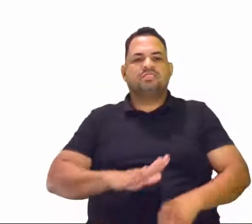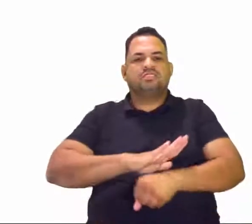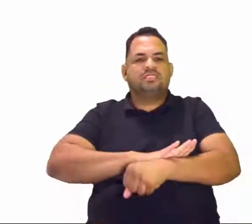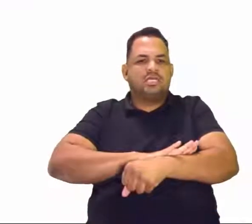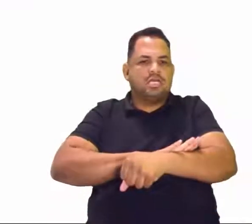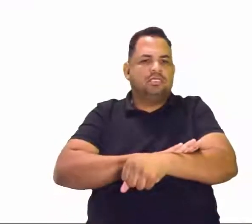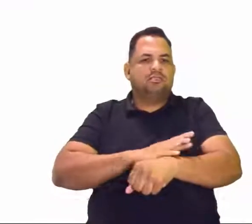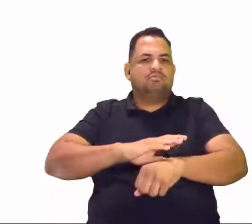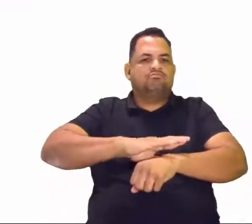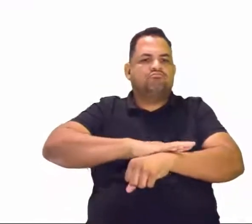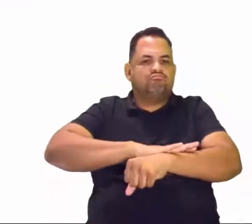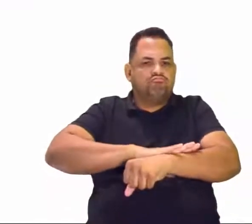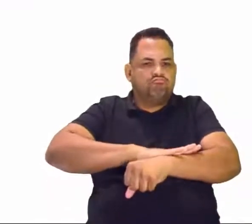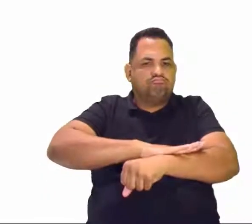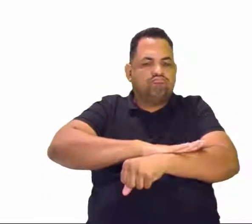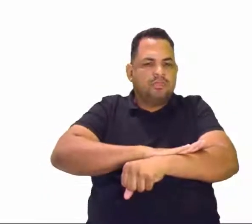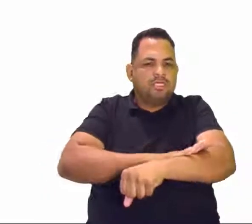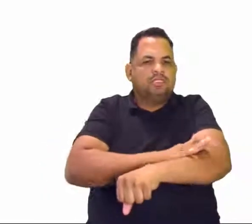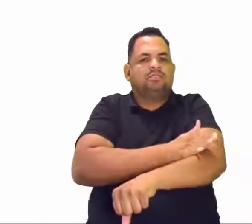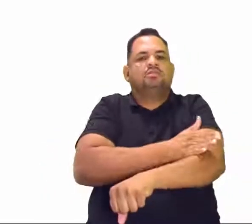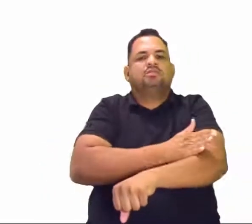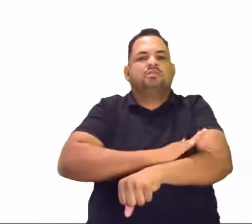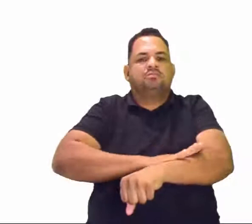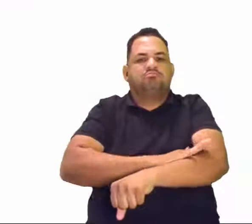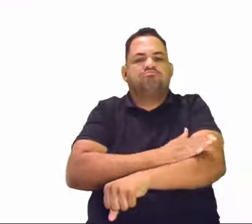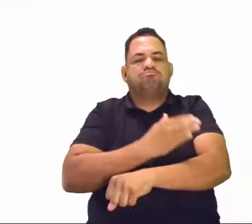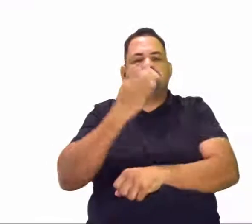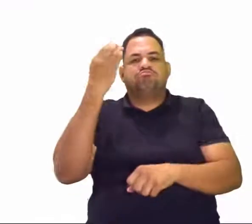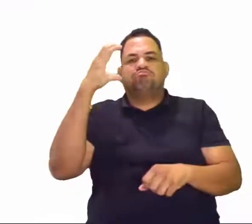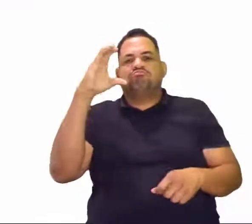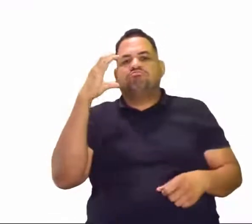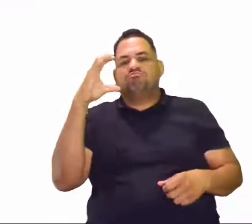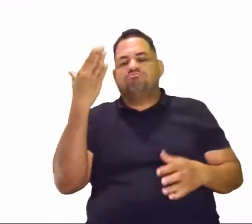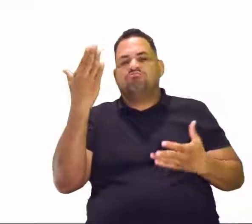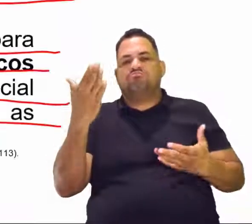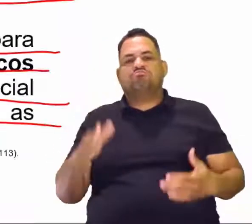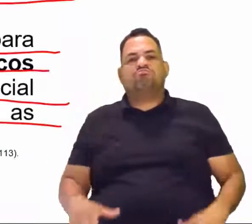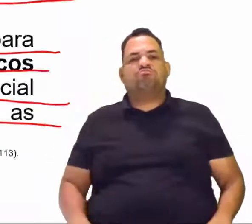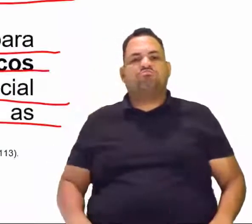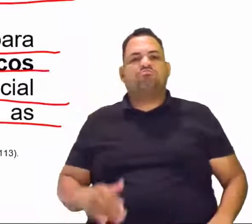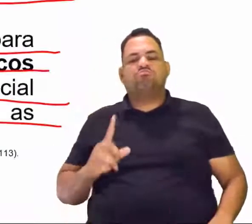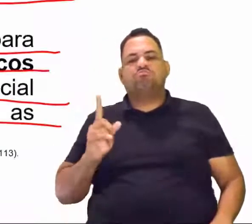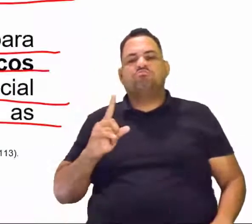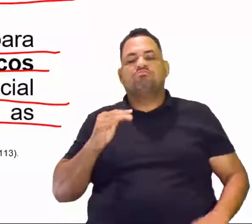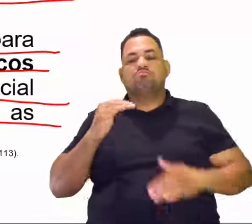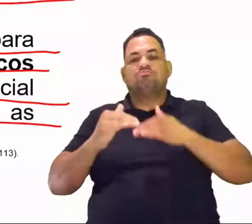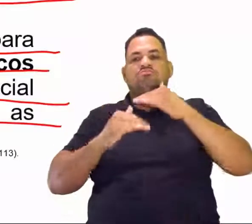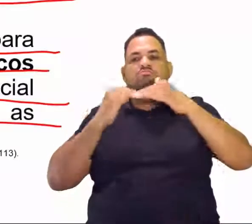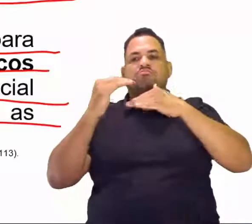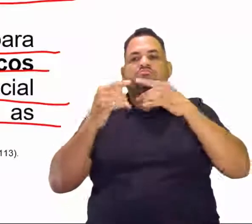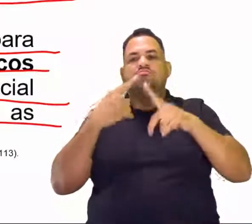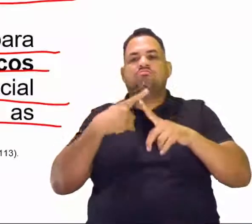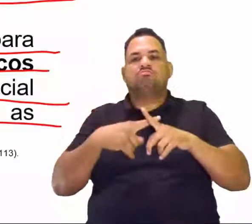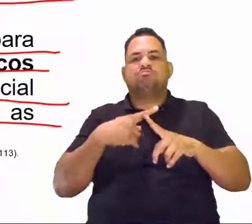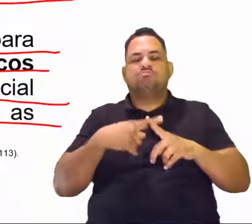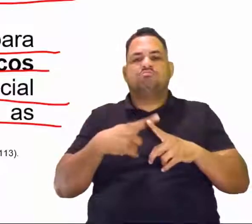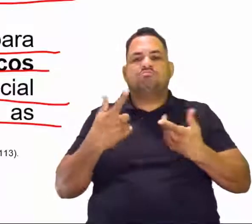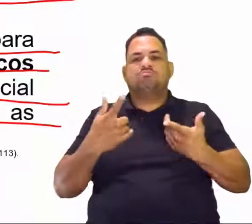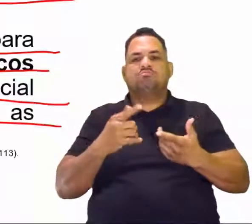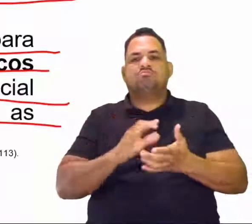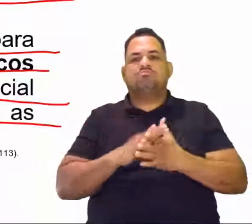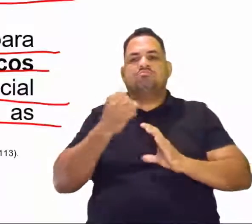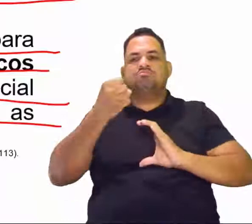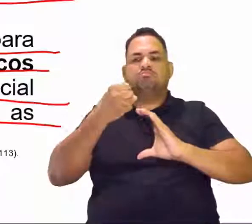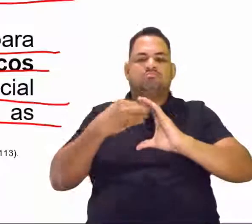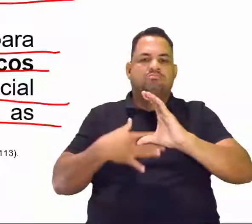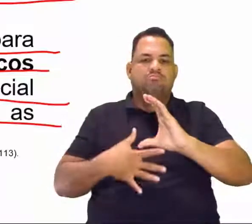científico criado também que dizia tão eles não evoluíram porque é por